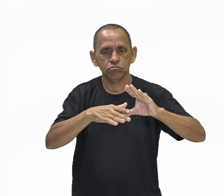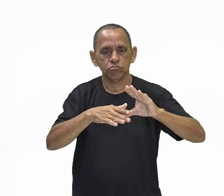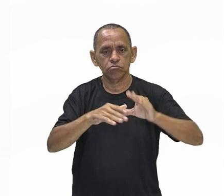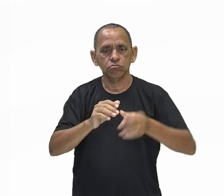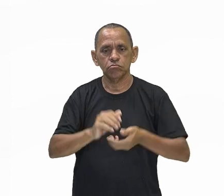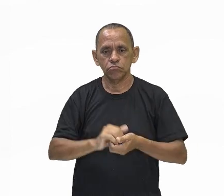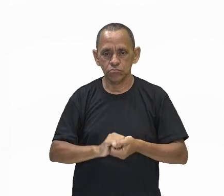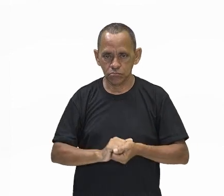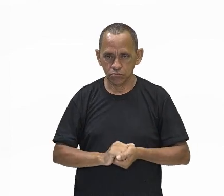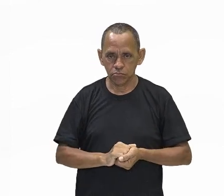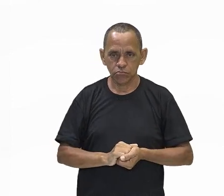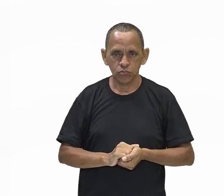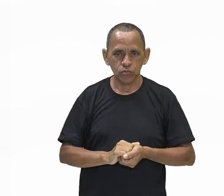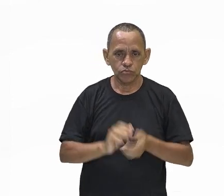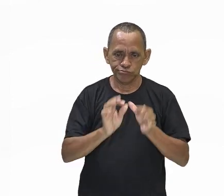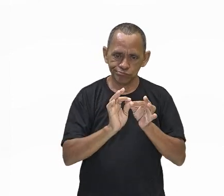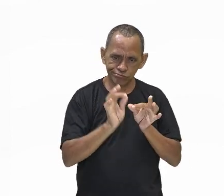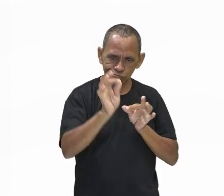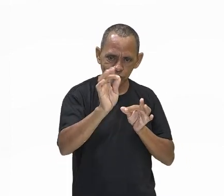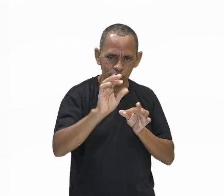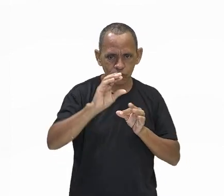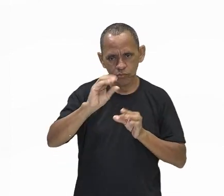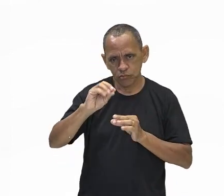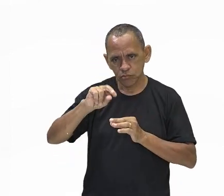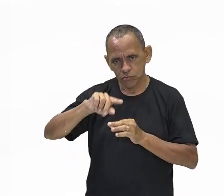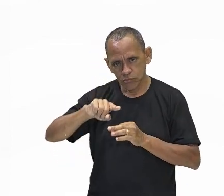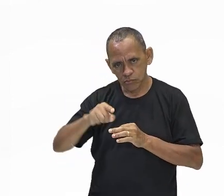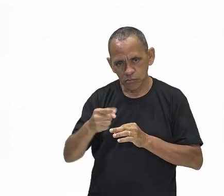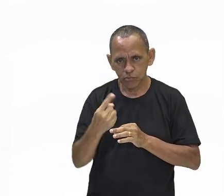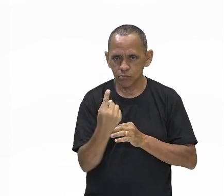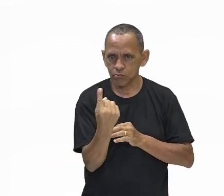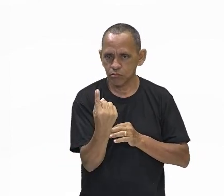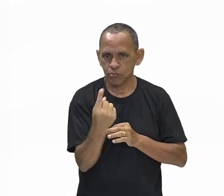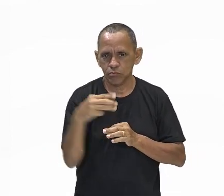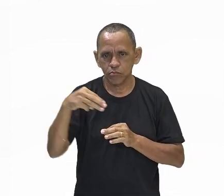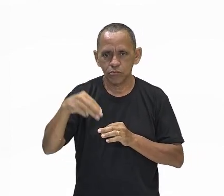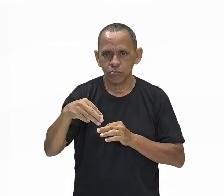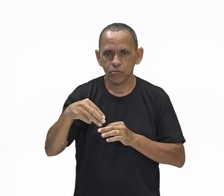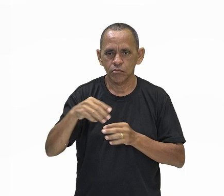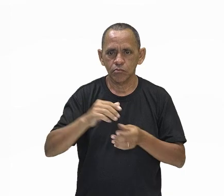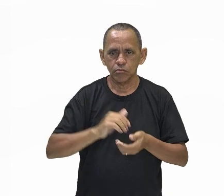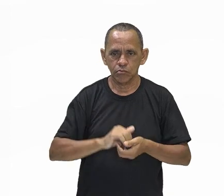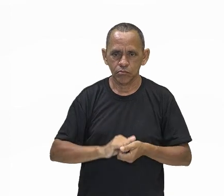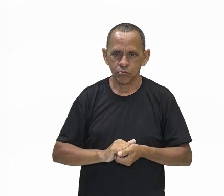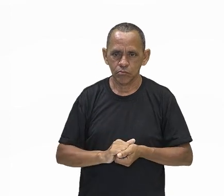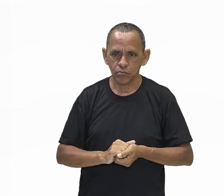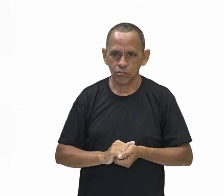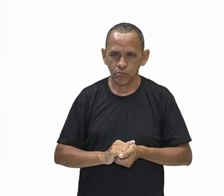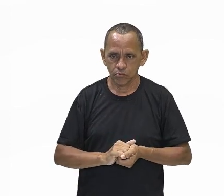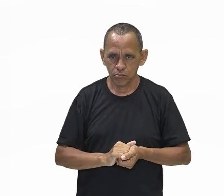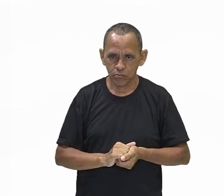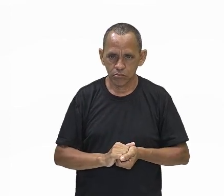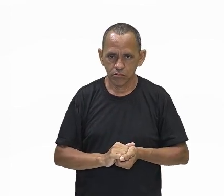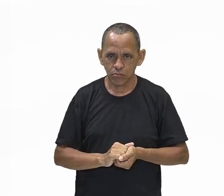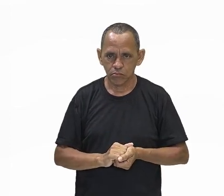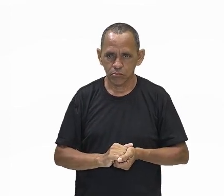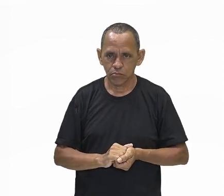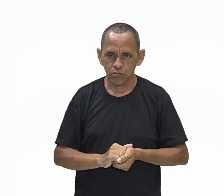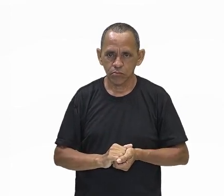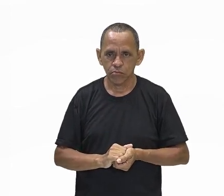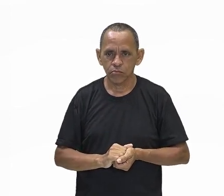distância focal de 0,1 metros. Então veja bem, nós temos a distância focal, o nosso F vai